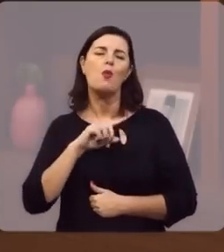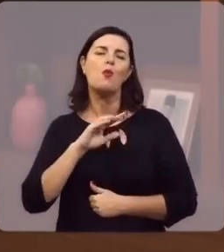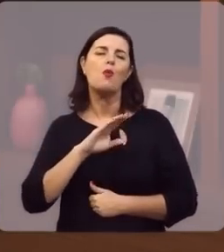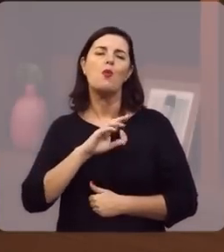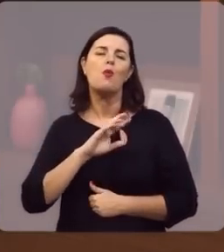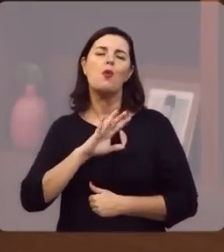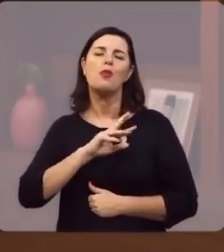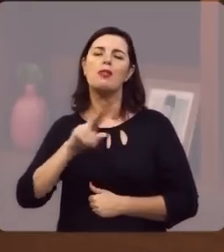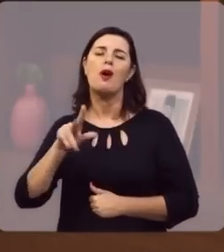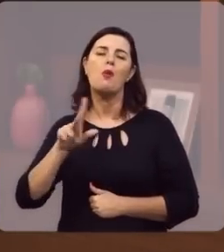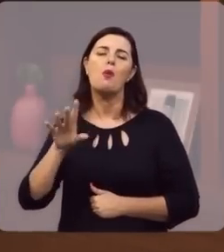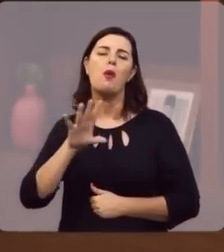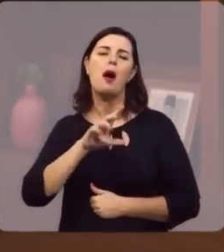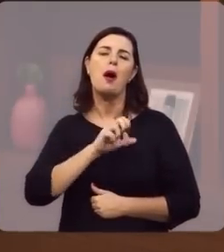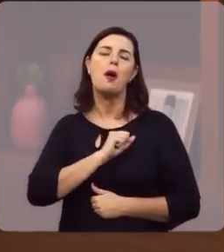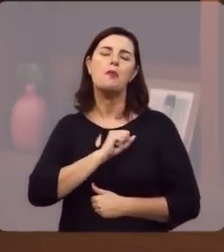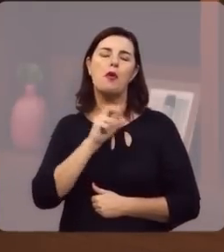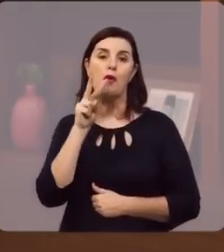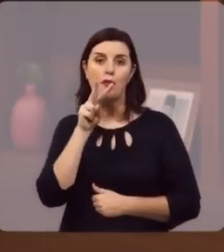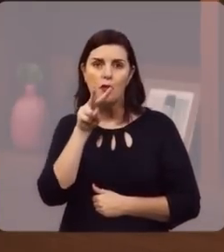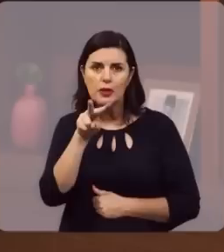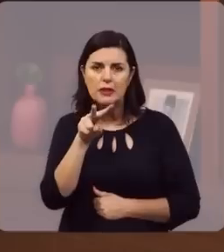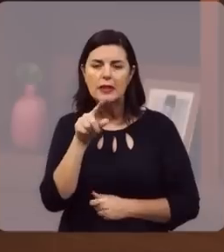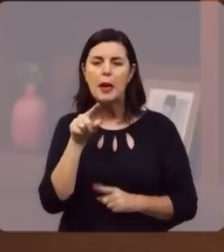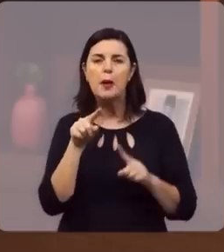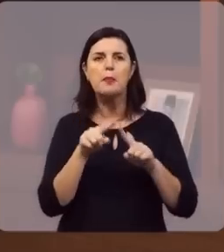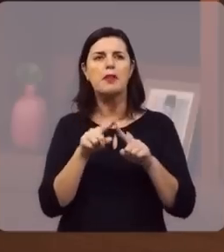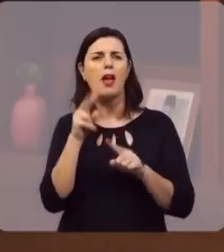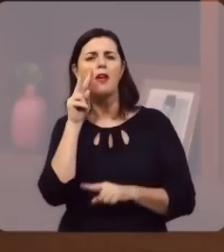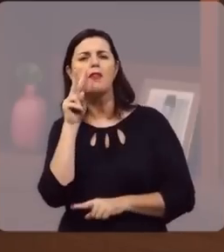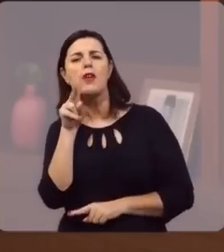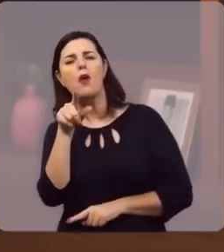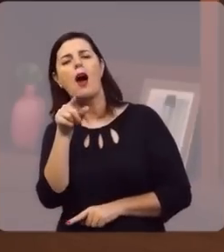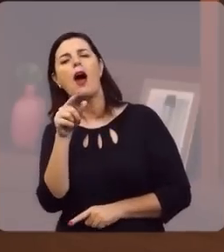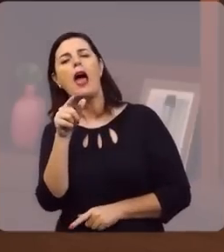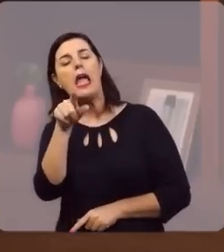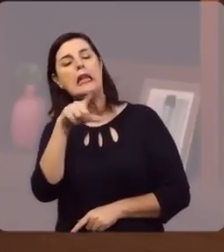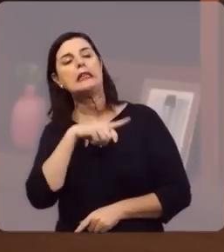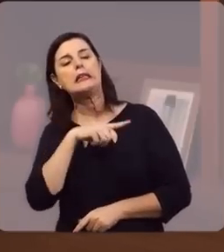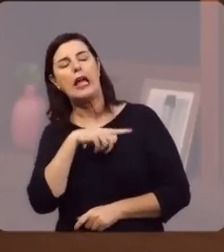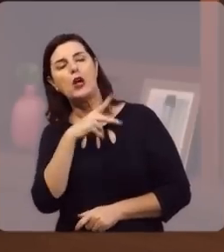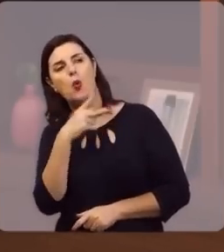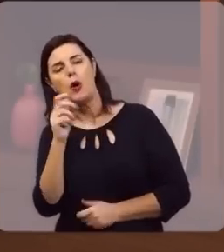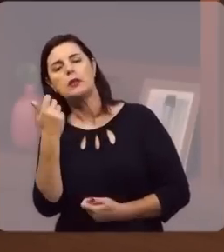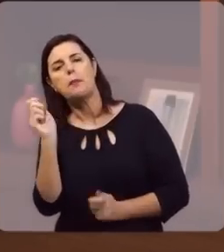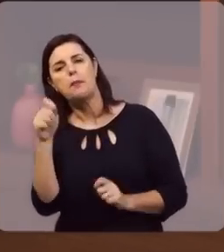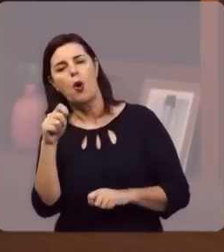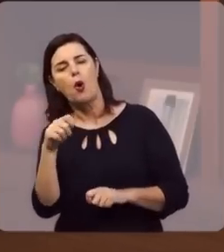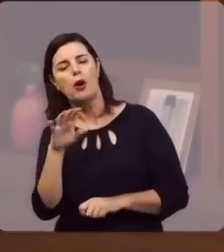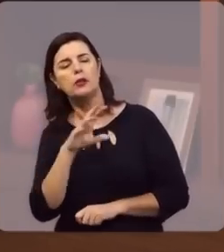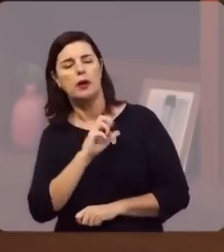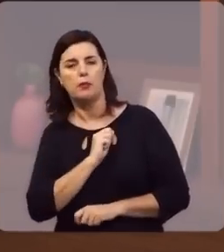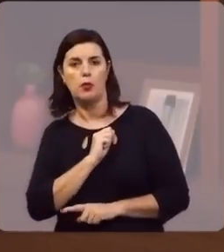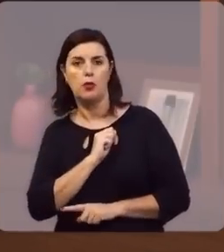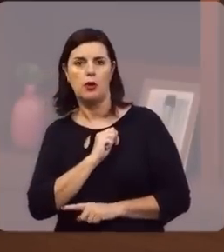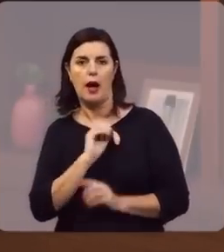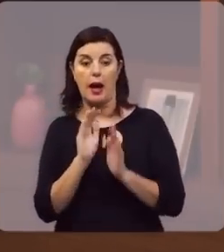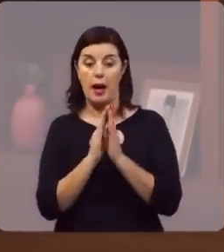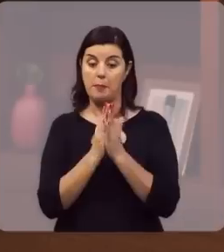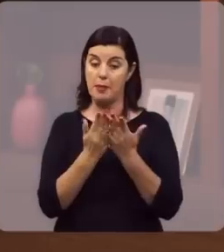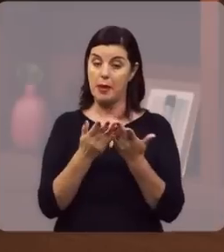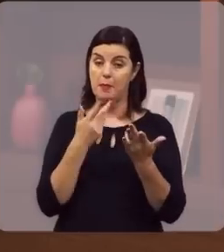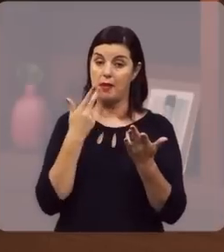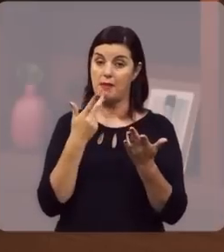amou você porque viu em você algo digno de ser amado que diz a bíblia que Ele nos amou